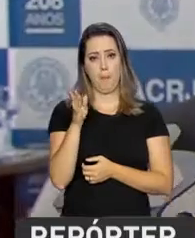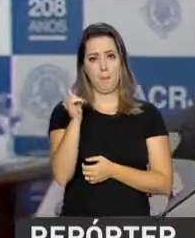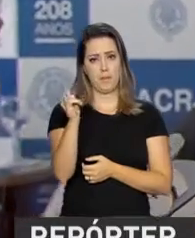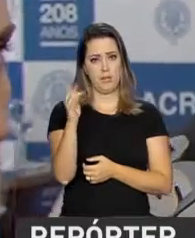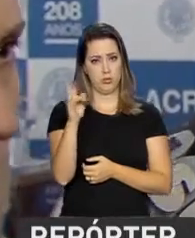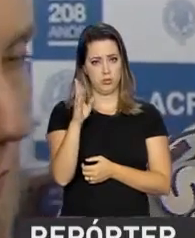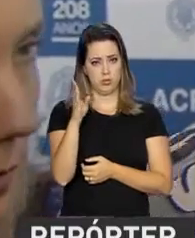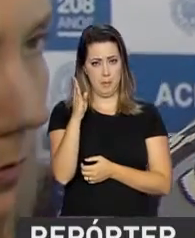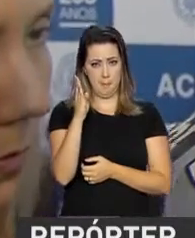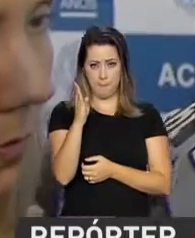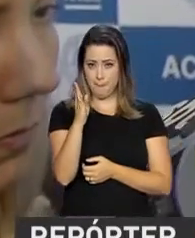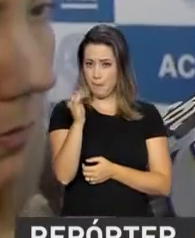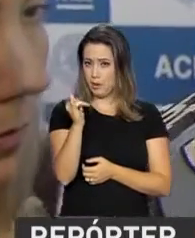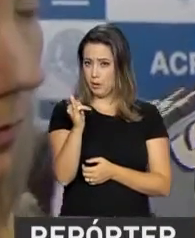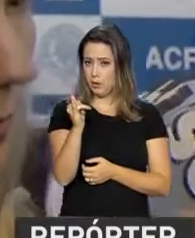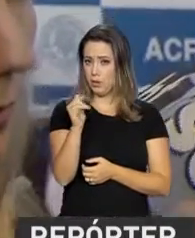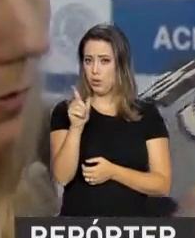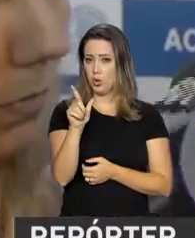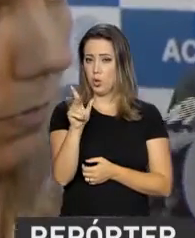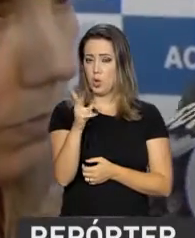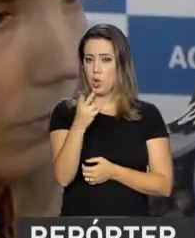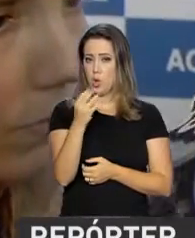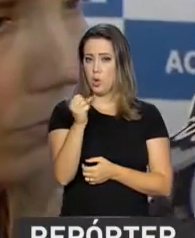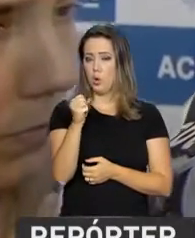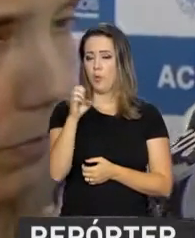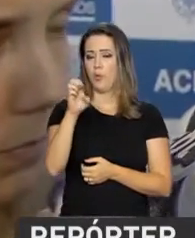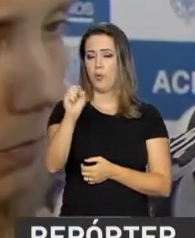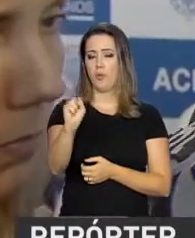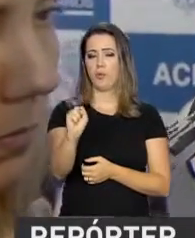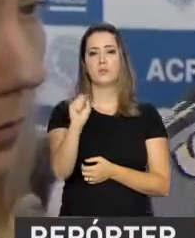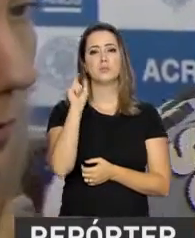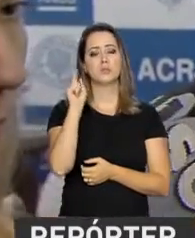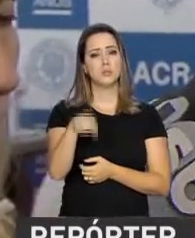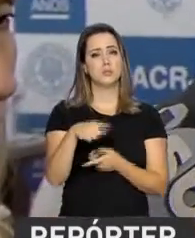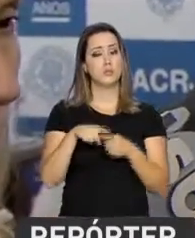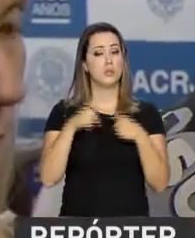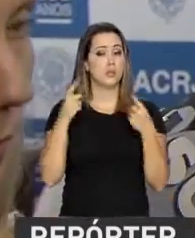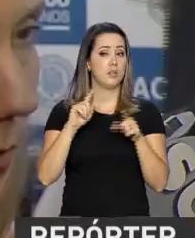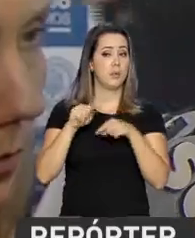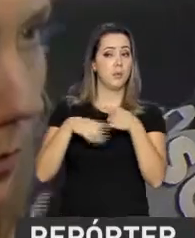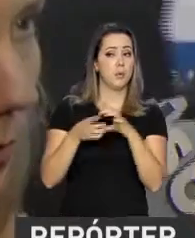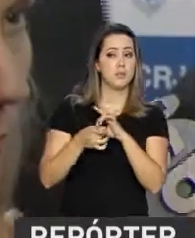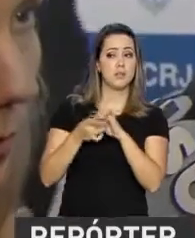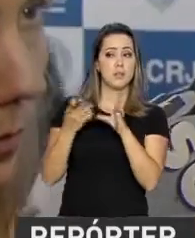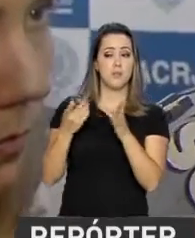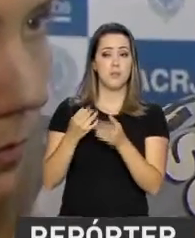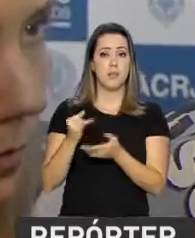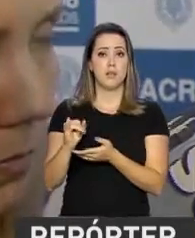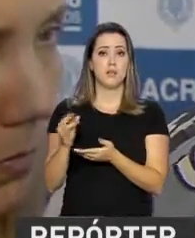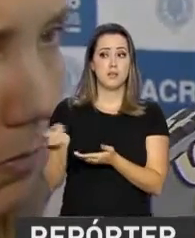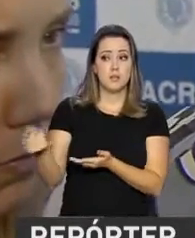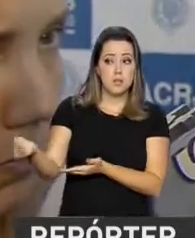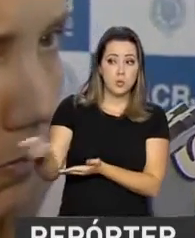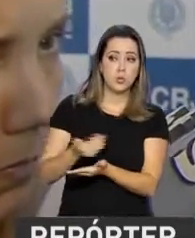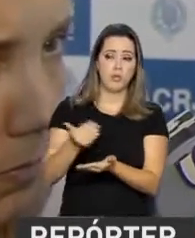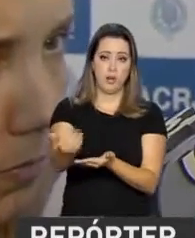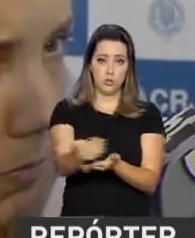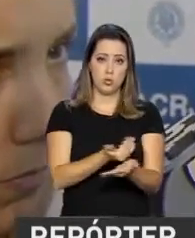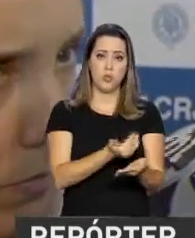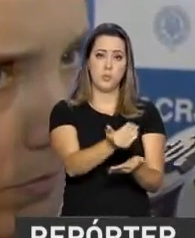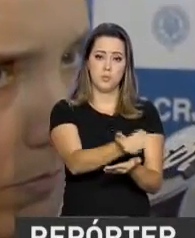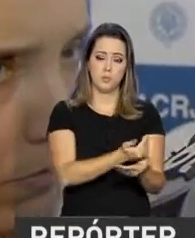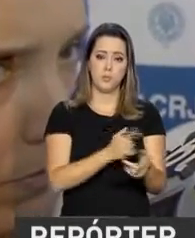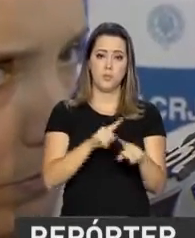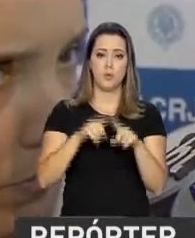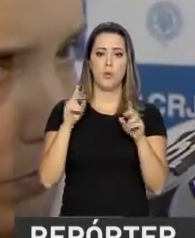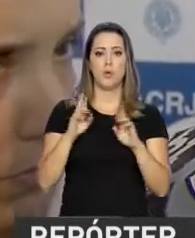que vai ser contingente à liberação desse bloqueio à arrecadação. Qual